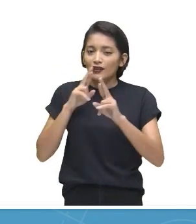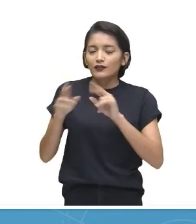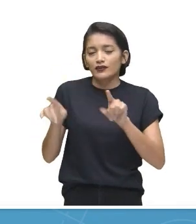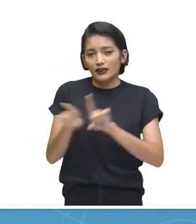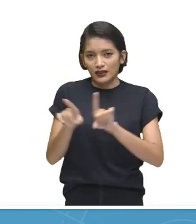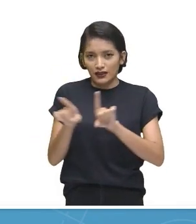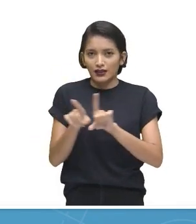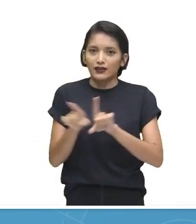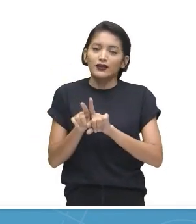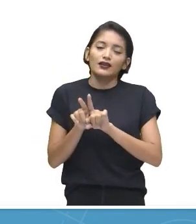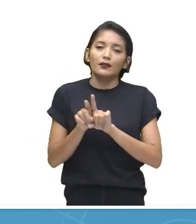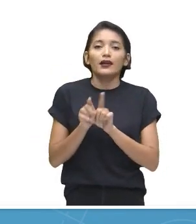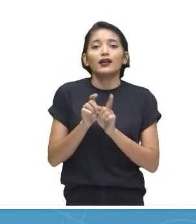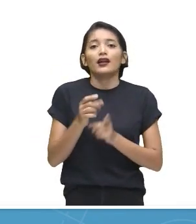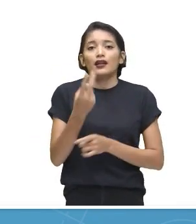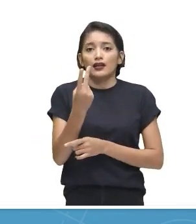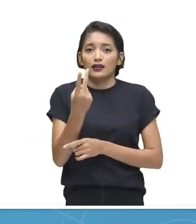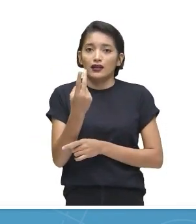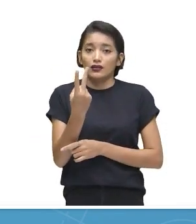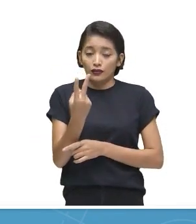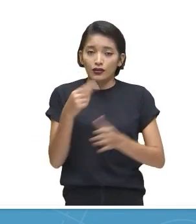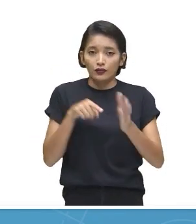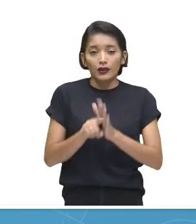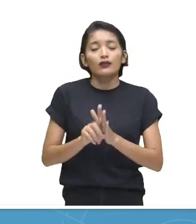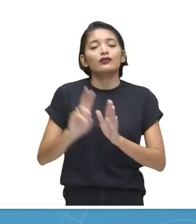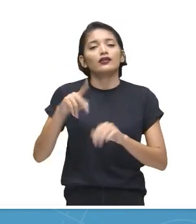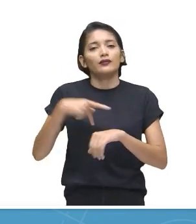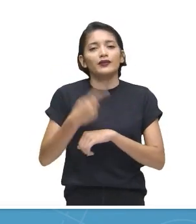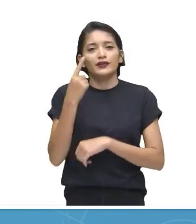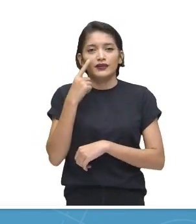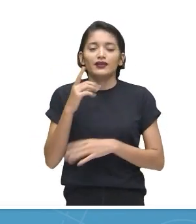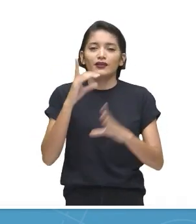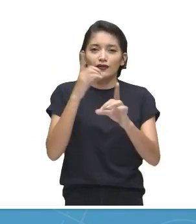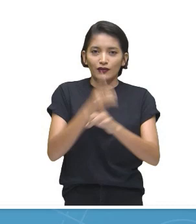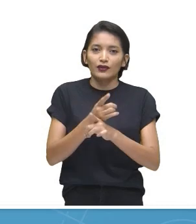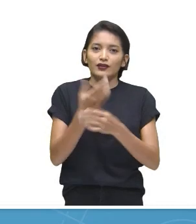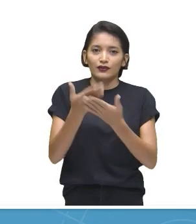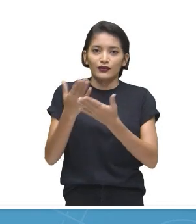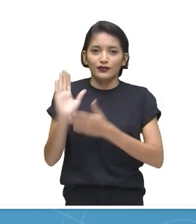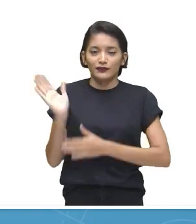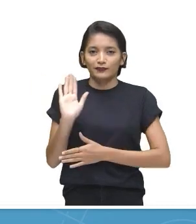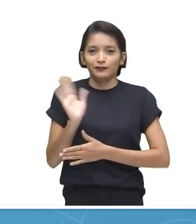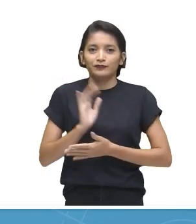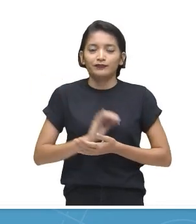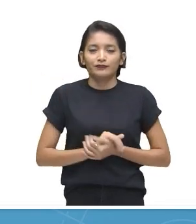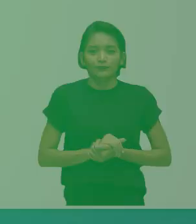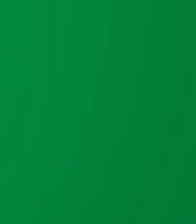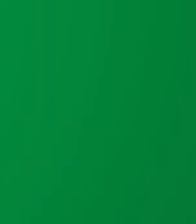resposta aí das nossas questões da DLI, e a gente se vê aí numa próxima aula. Até lá!